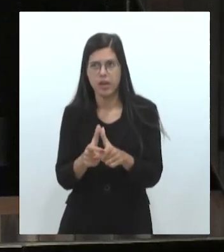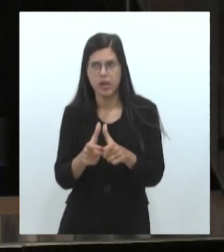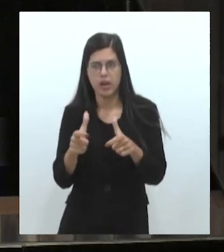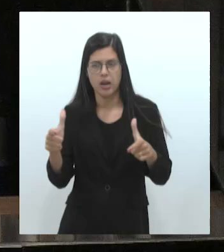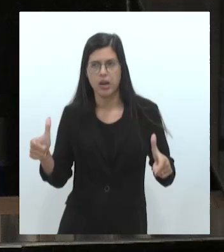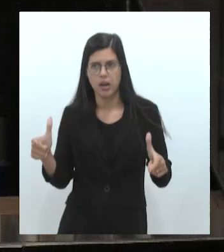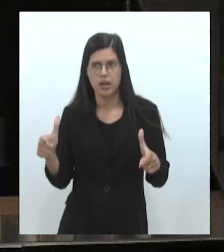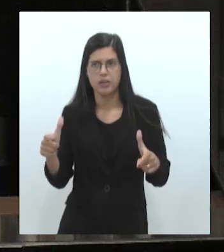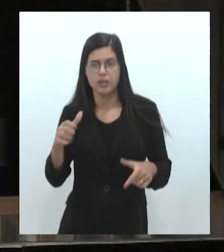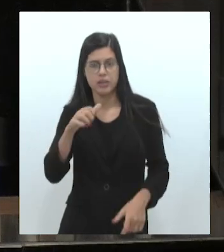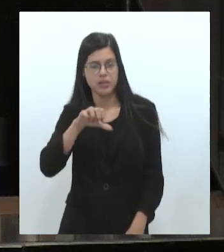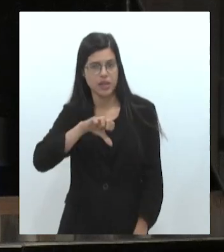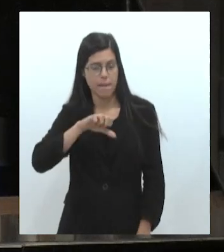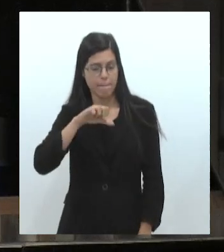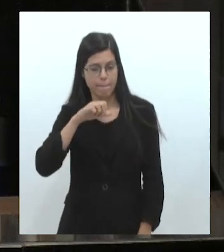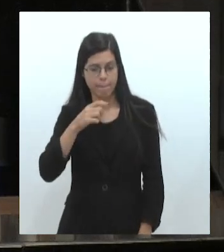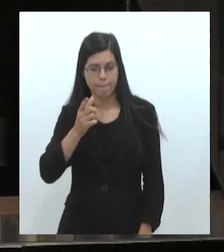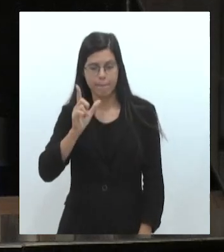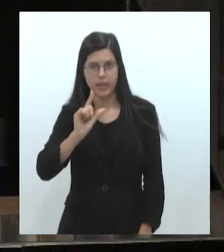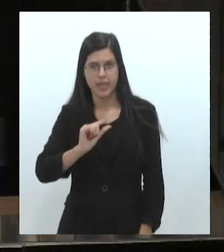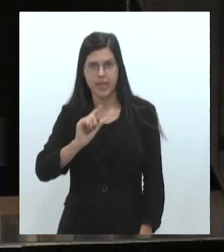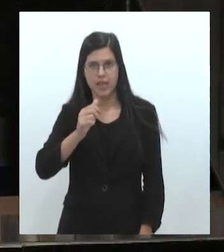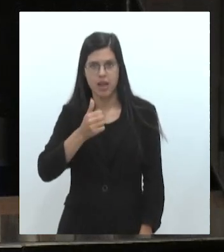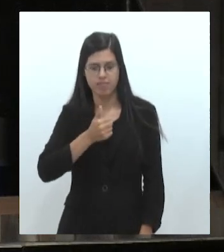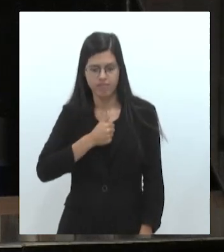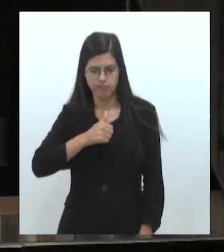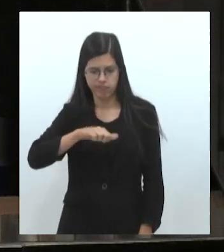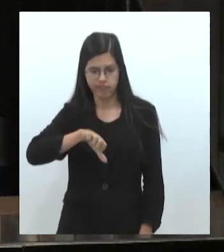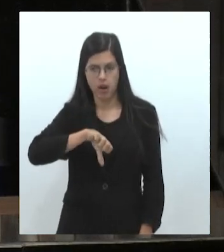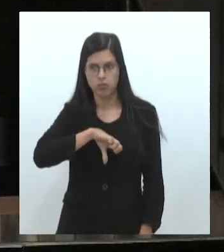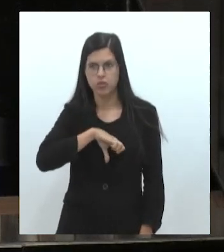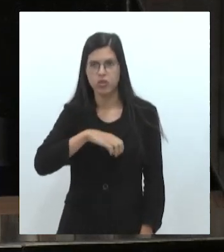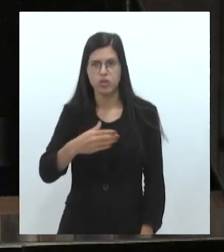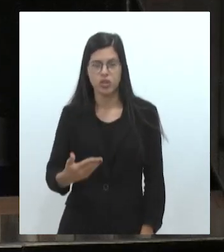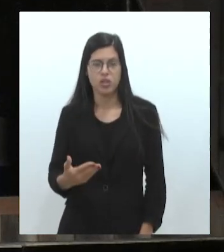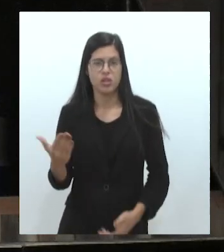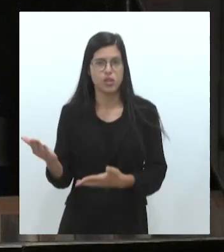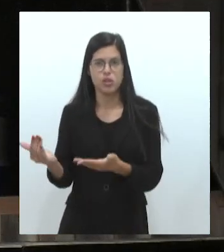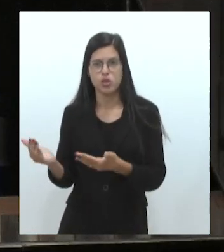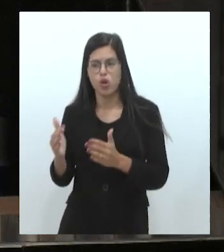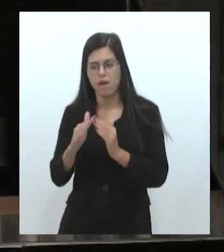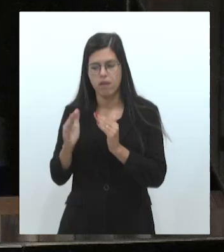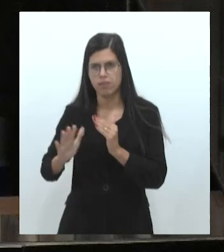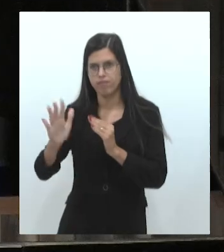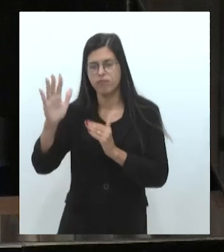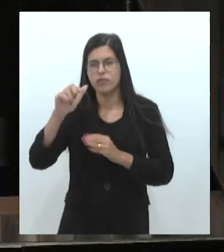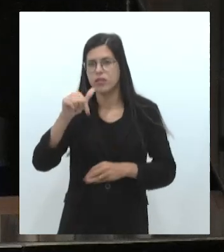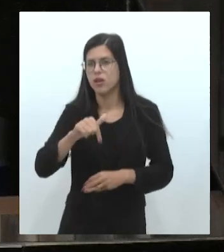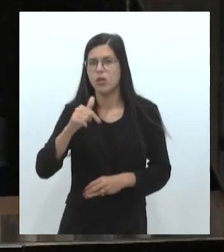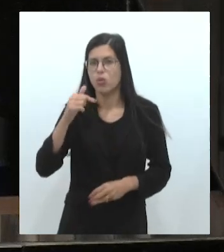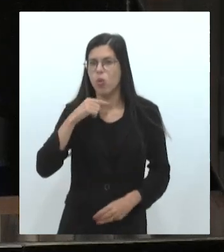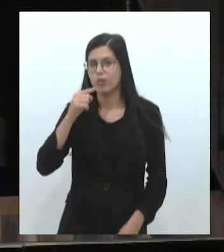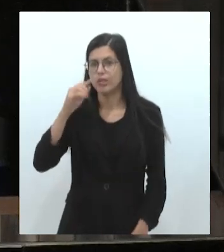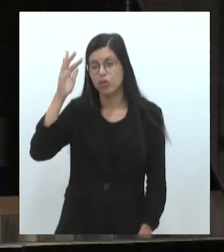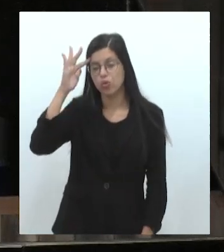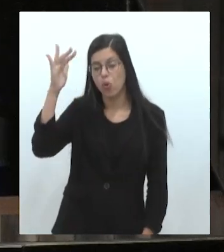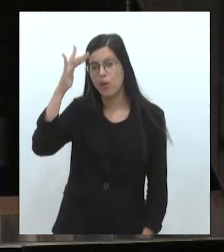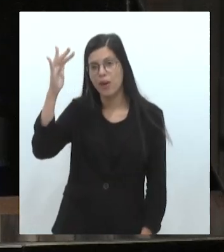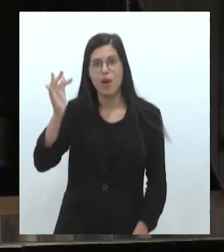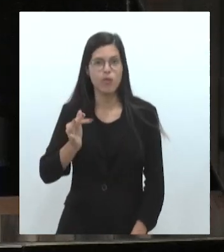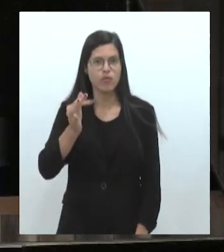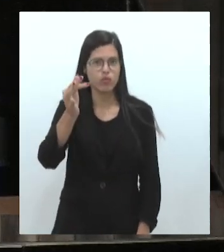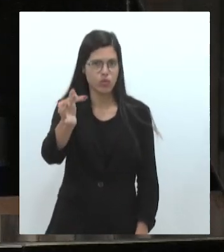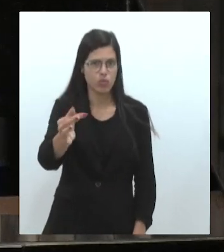baixa autoestima e na falta de possibilidade desse jovem favelado sonhar com o futuro. O jovem hoje que nasce